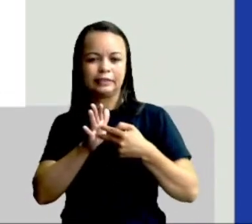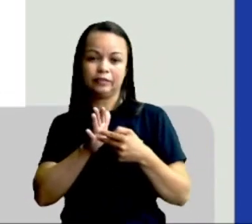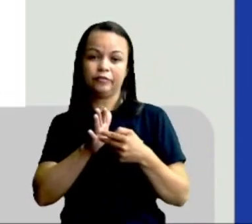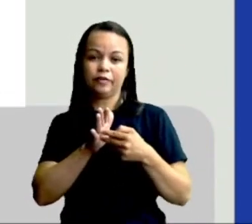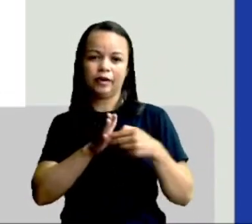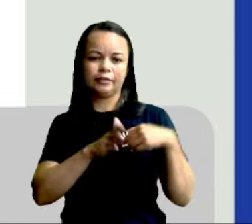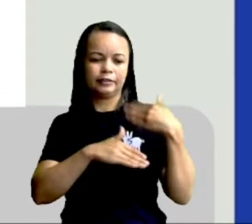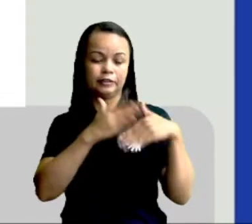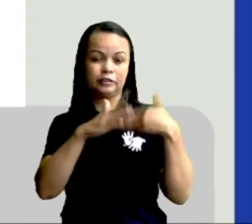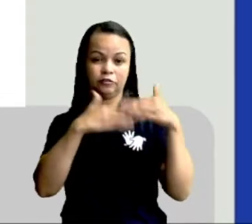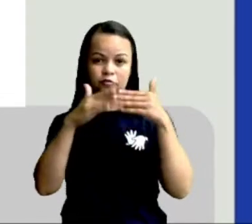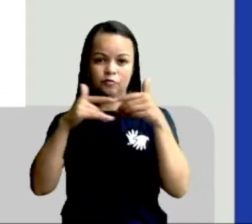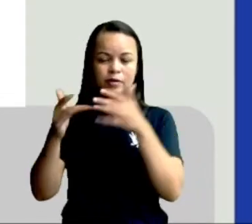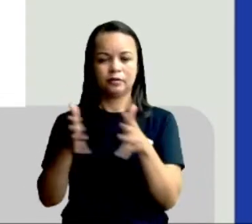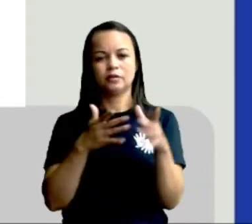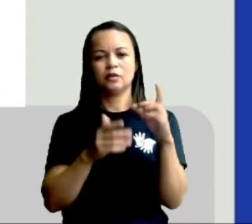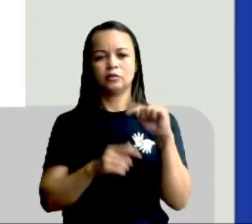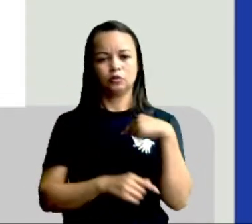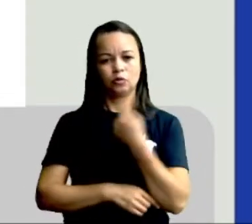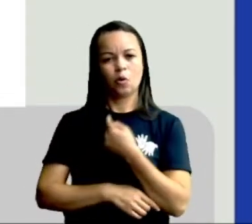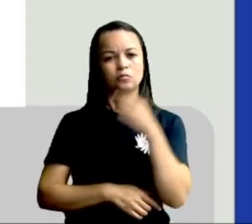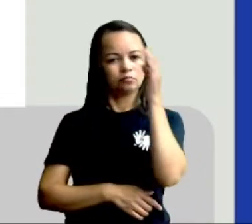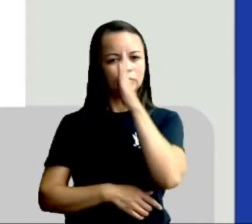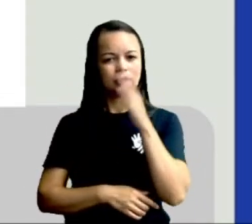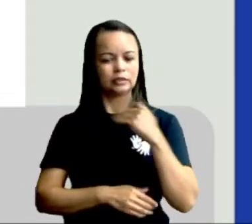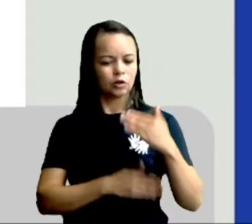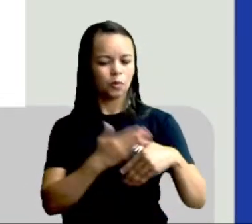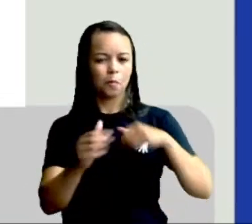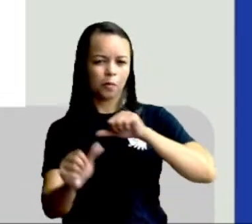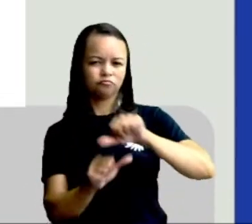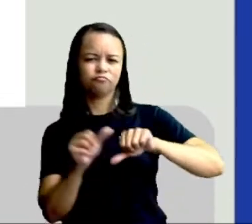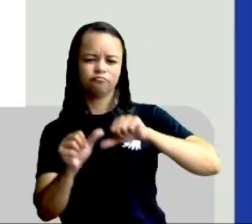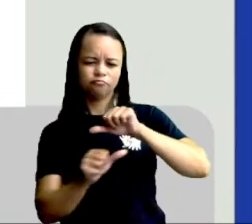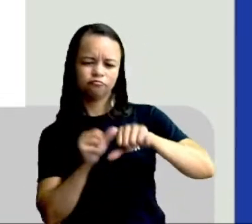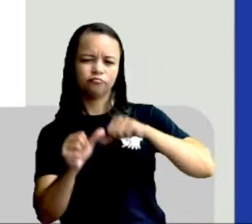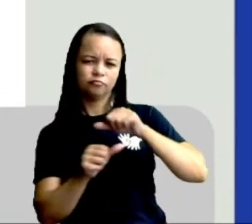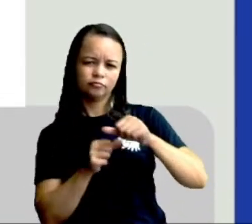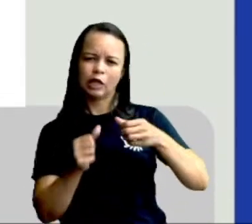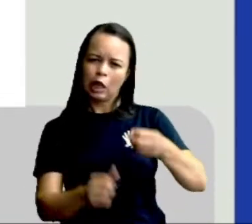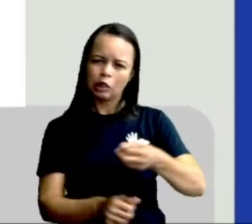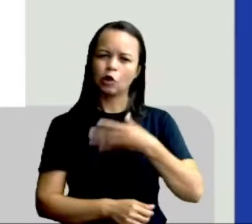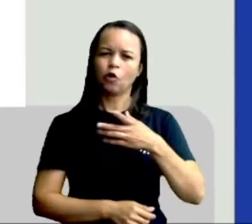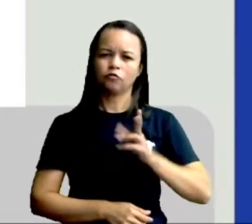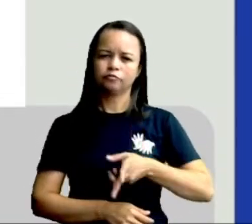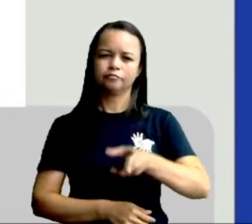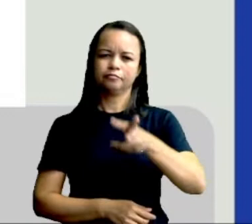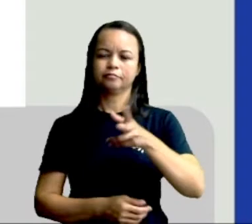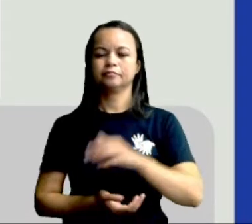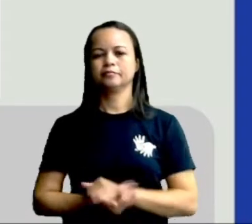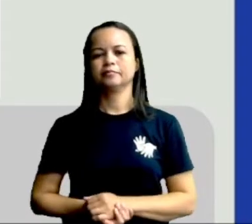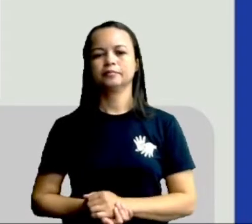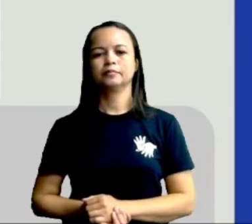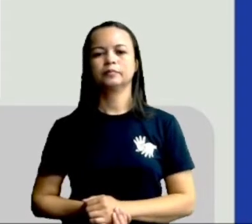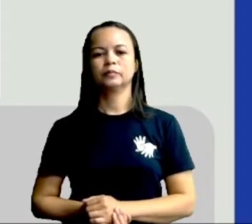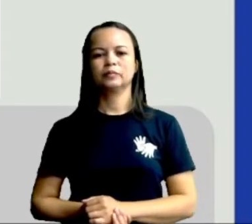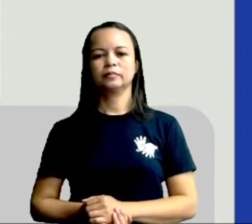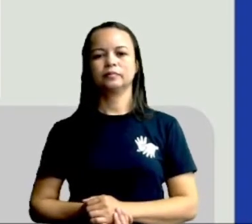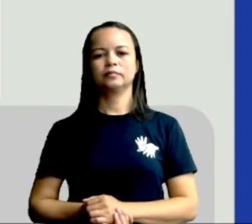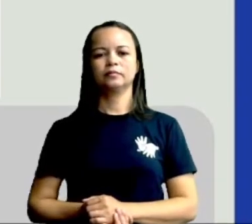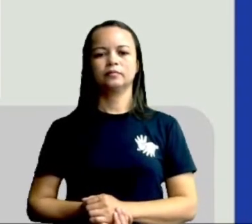dia esses transportes do nosso Brasil, ele vem se modificando, se modernizando cada dia mais. Vamos lá.